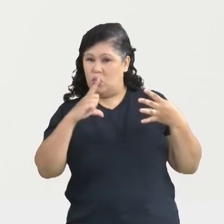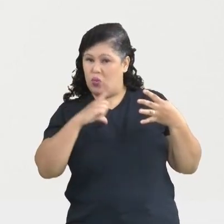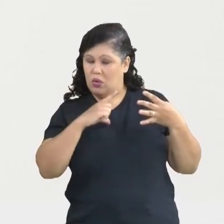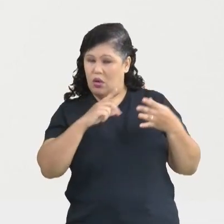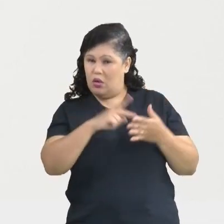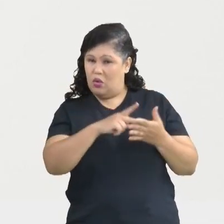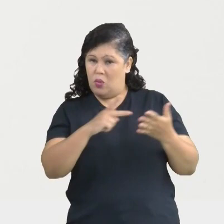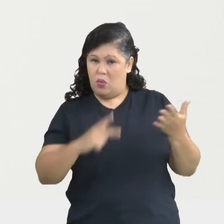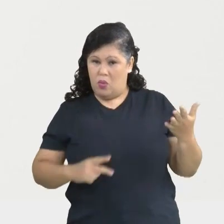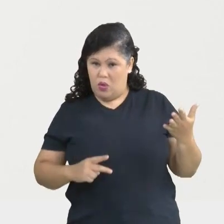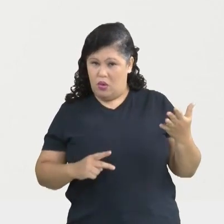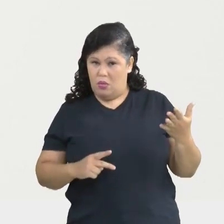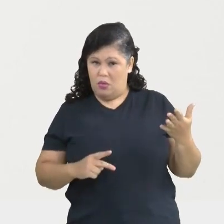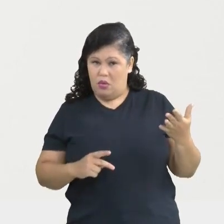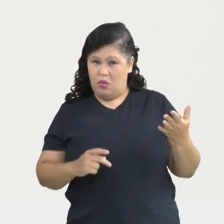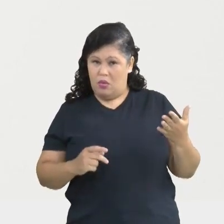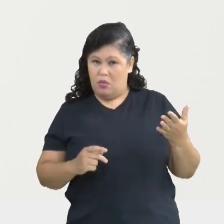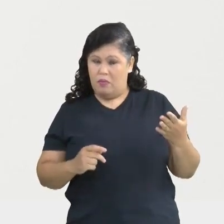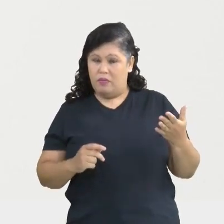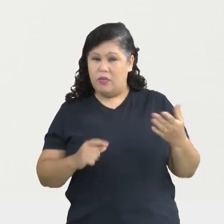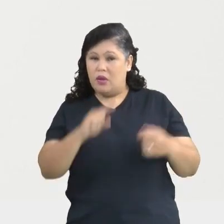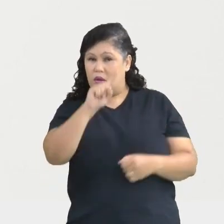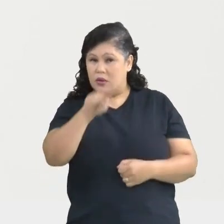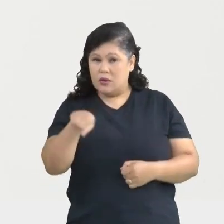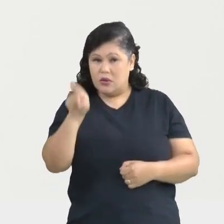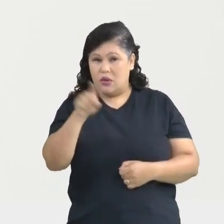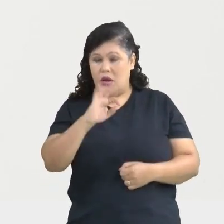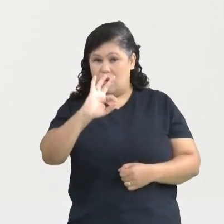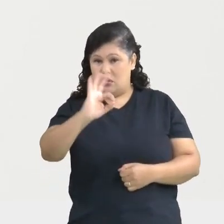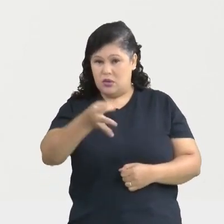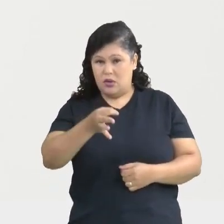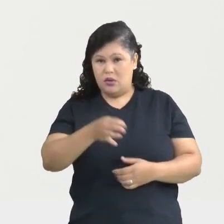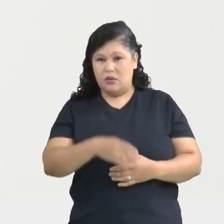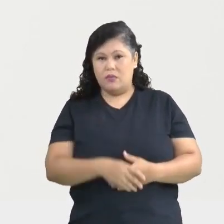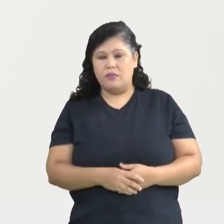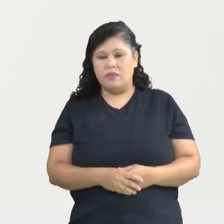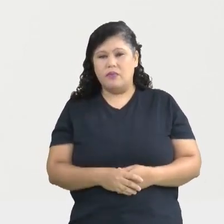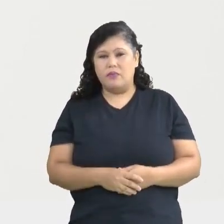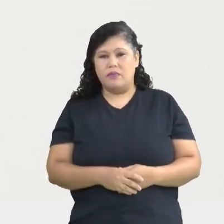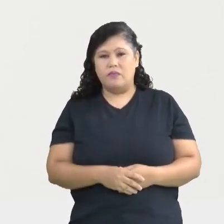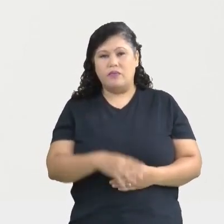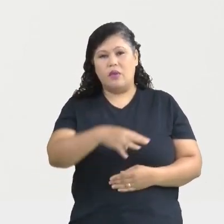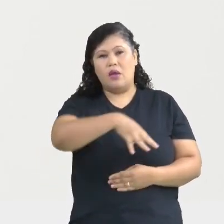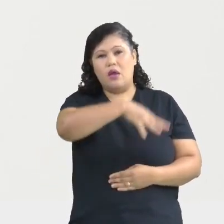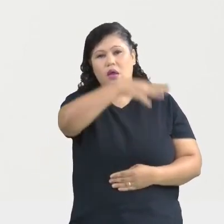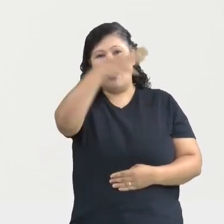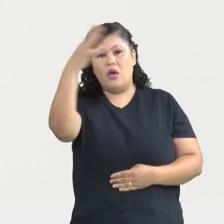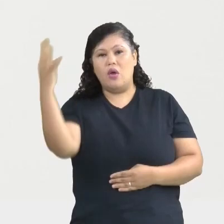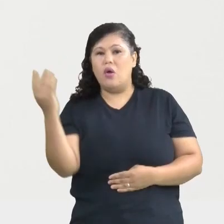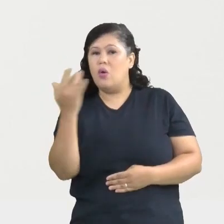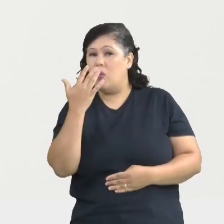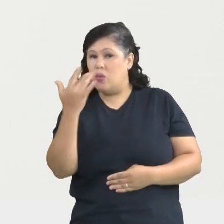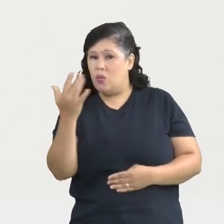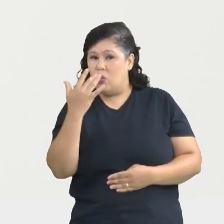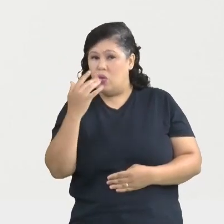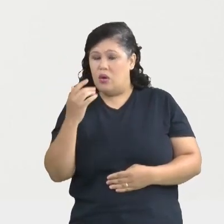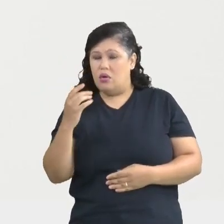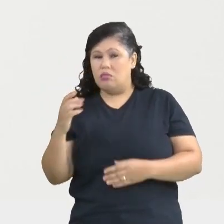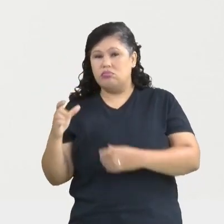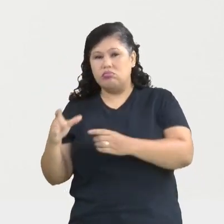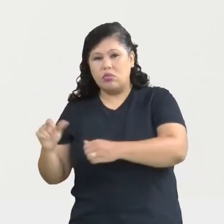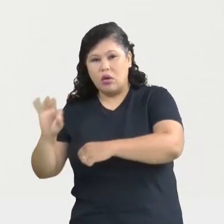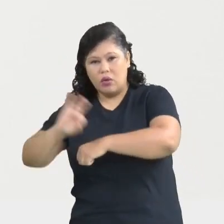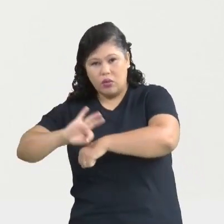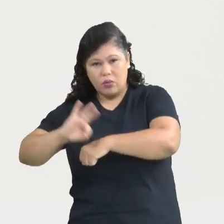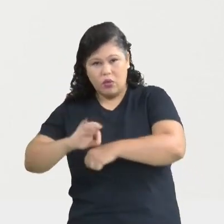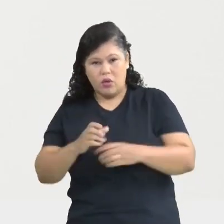e marque a opção correta. Vamos lá. Arco-íris, um caldeirão de moedas, um pote